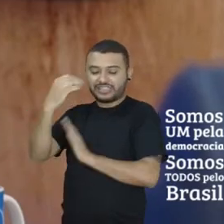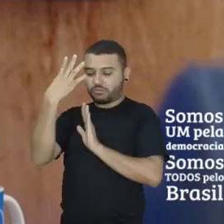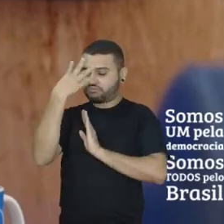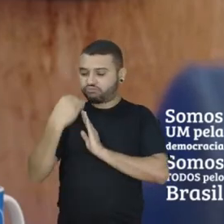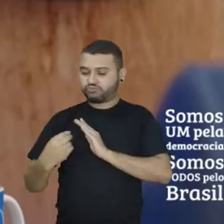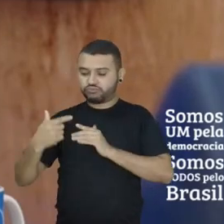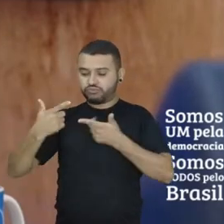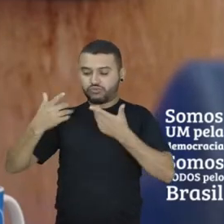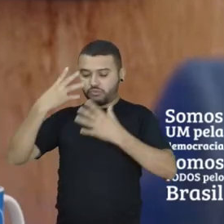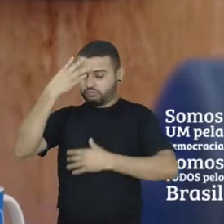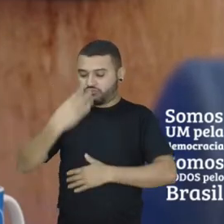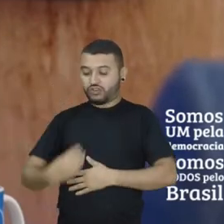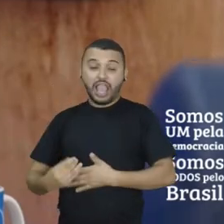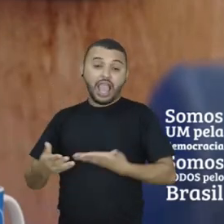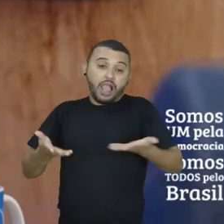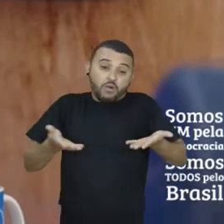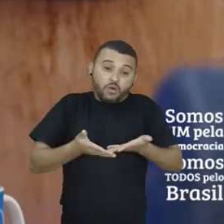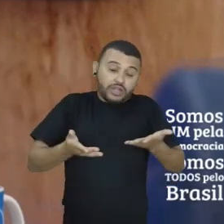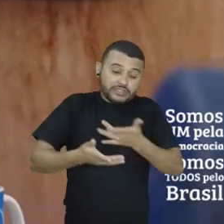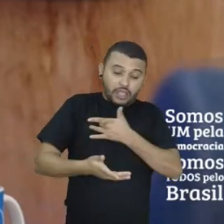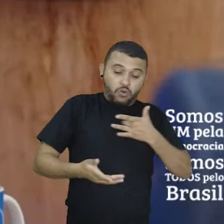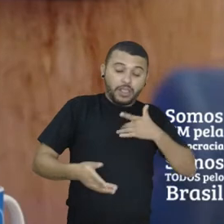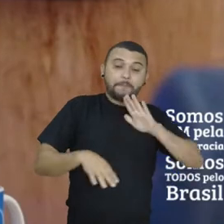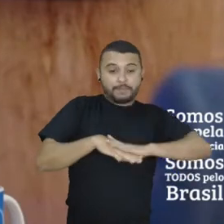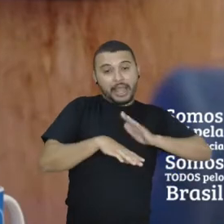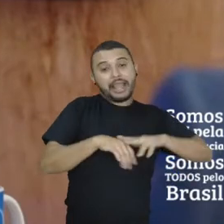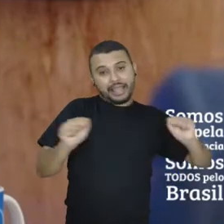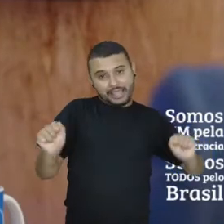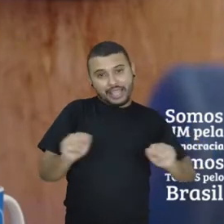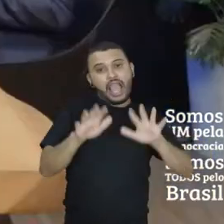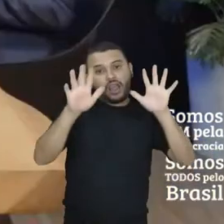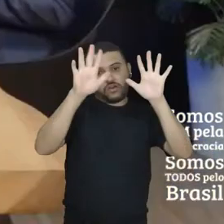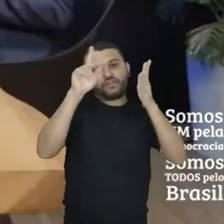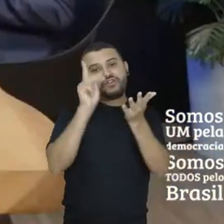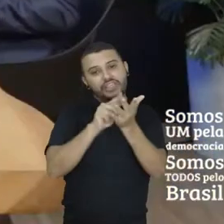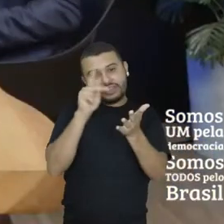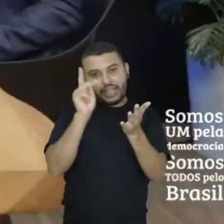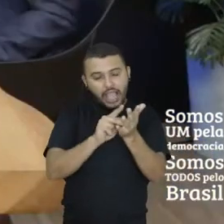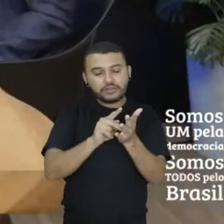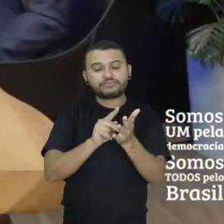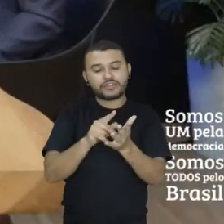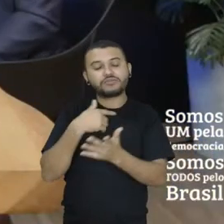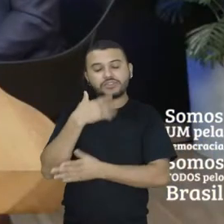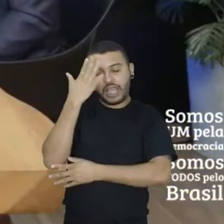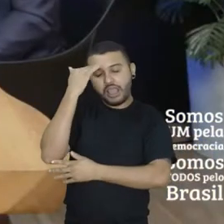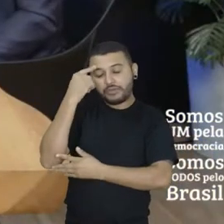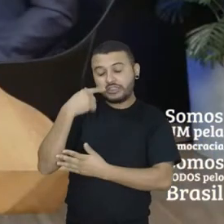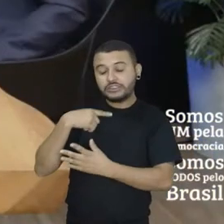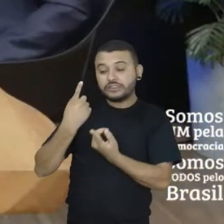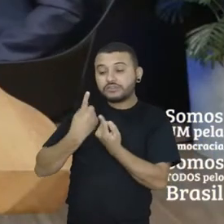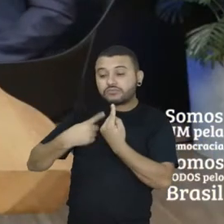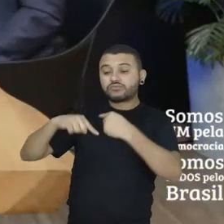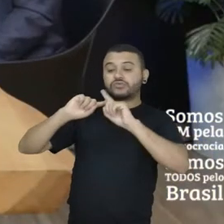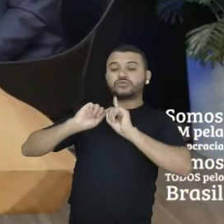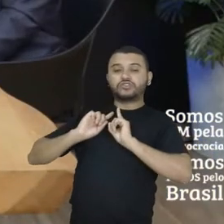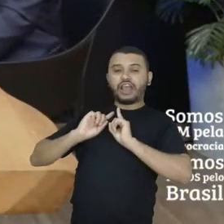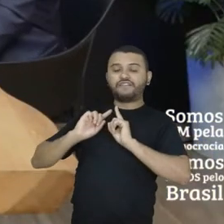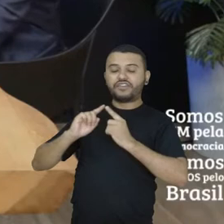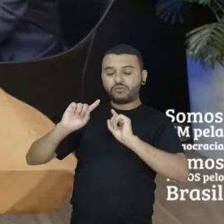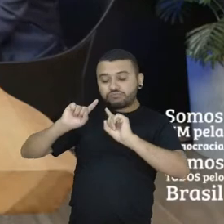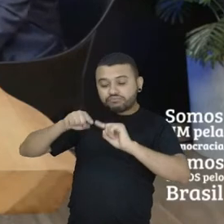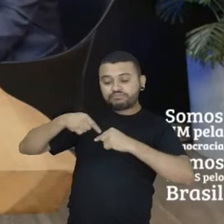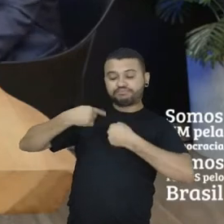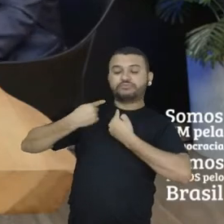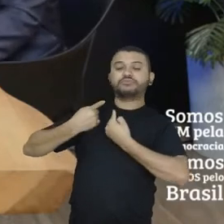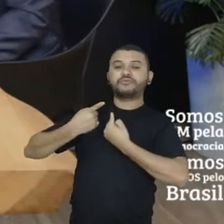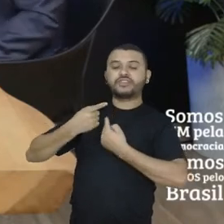Então, ficou mais caro. Então, é um desafio. Eu fui hoje a Guaratinguetá e visitei a Santa Casa